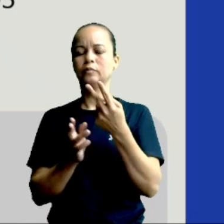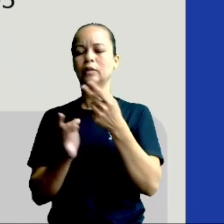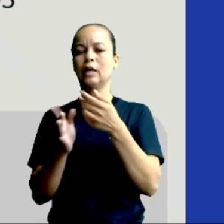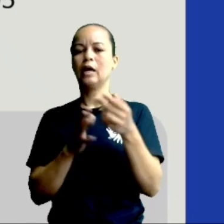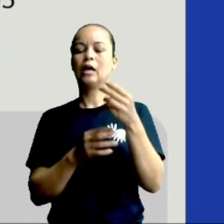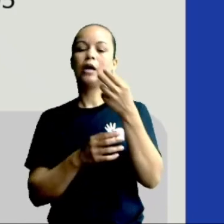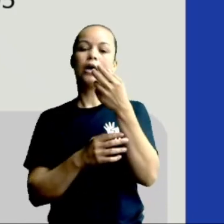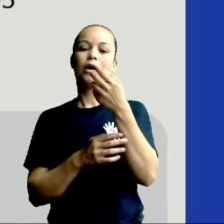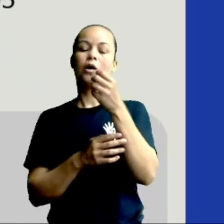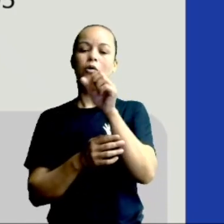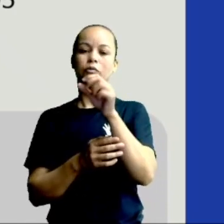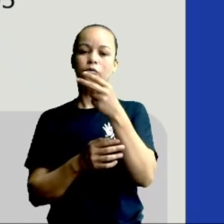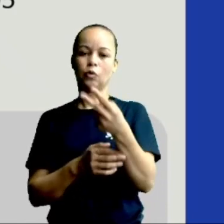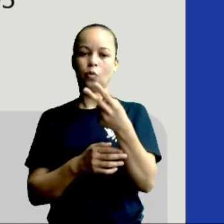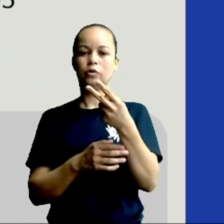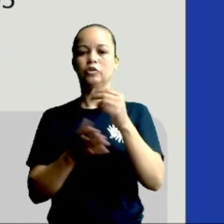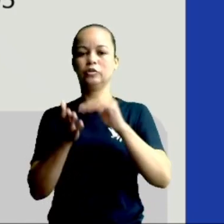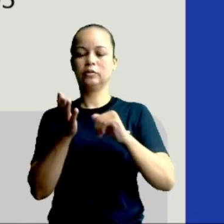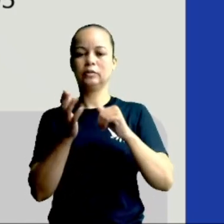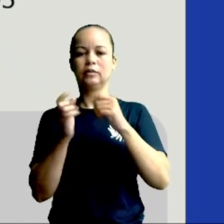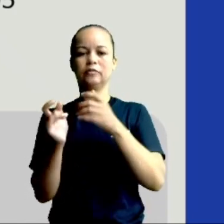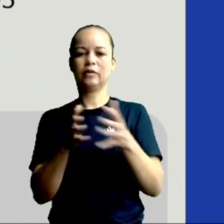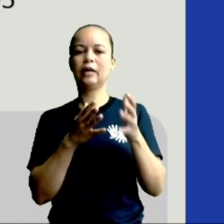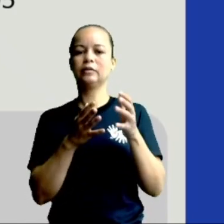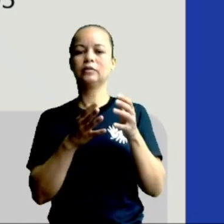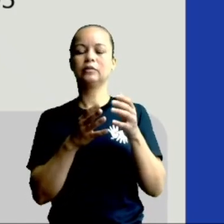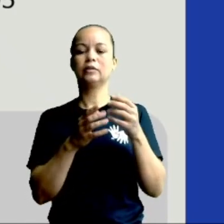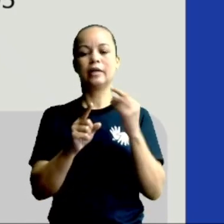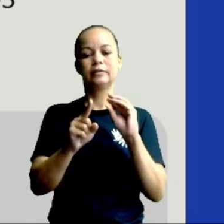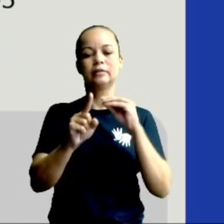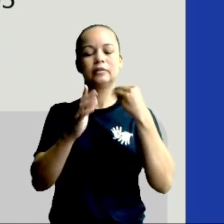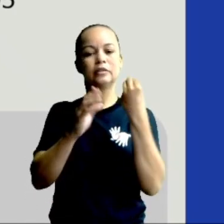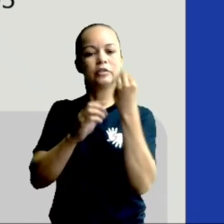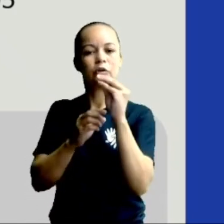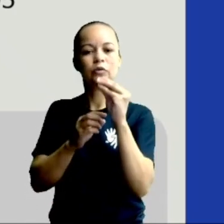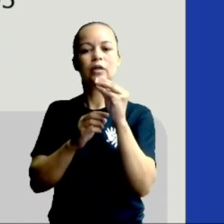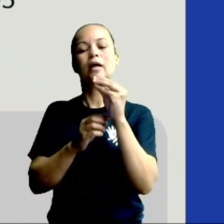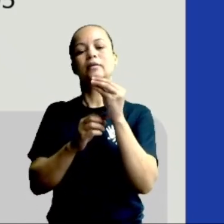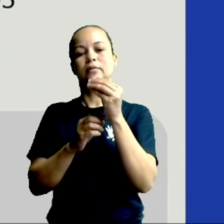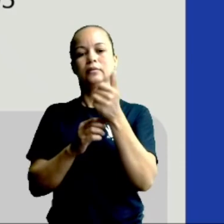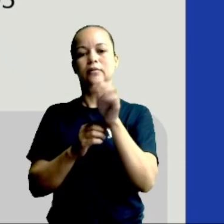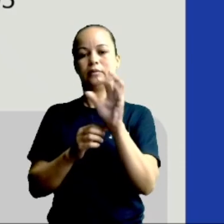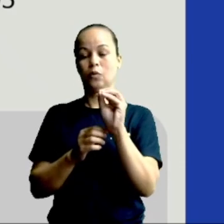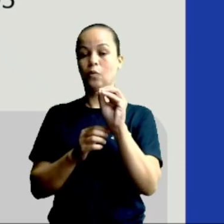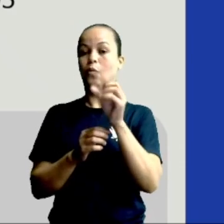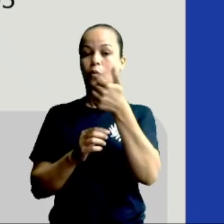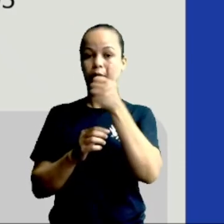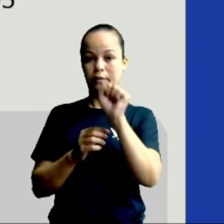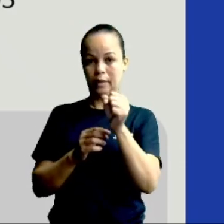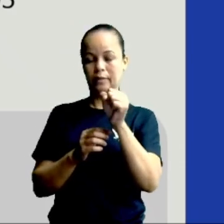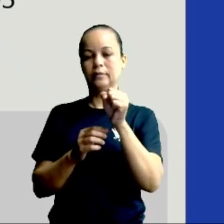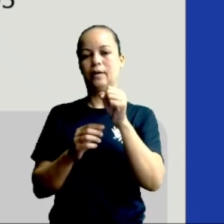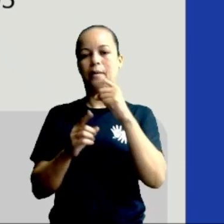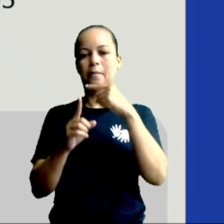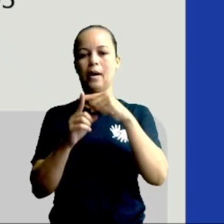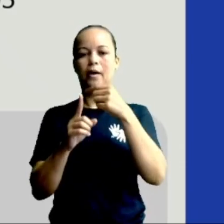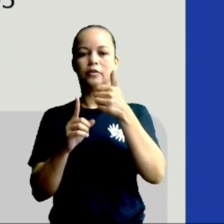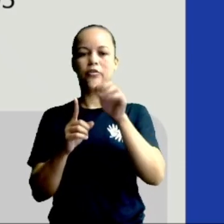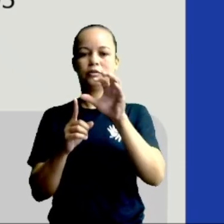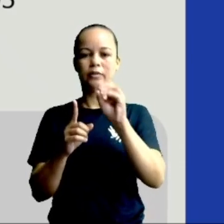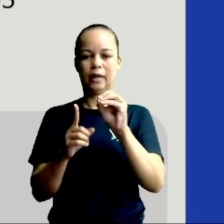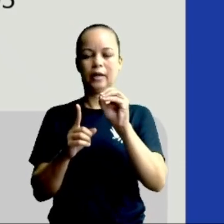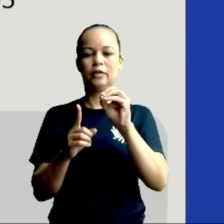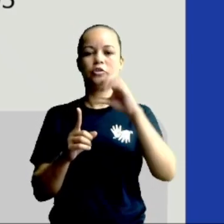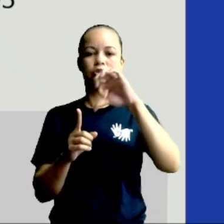do 7, deixa os 5 separado, faz aí a adição ao 8, que aí eu já tenho mais 10. Opa, 80 mais 10, 90. E os 5 que